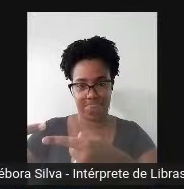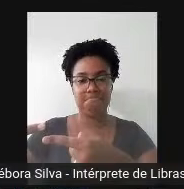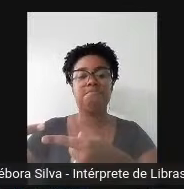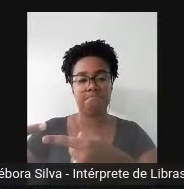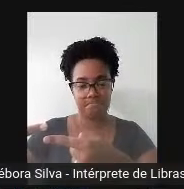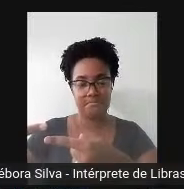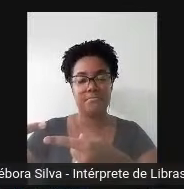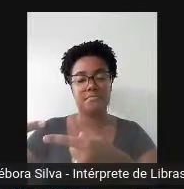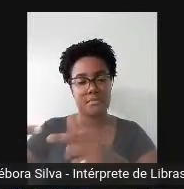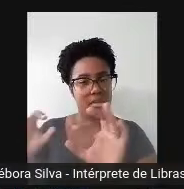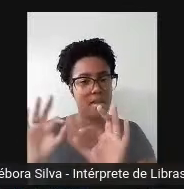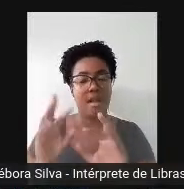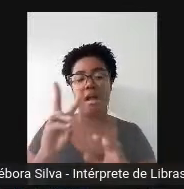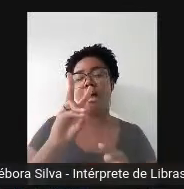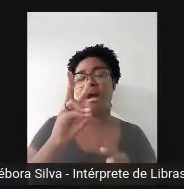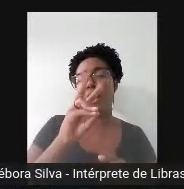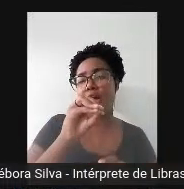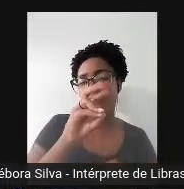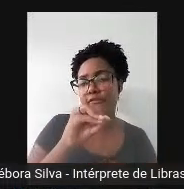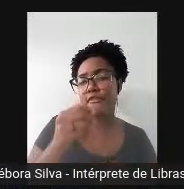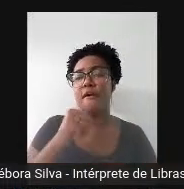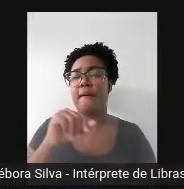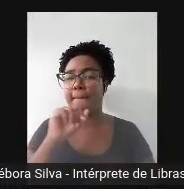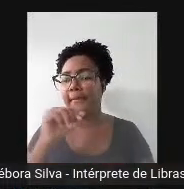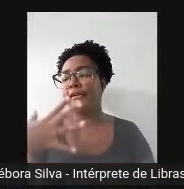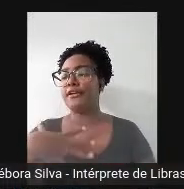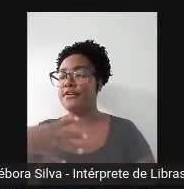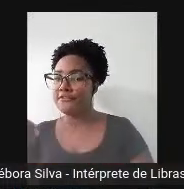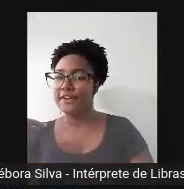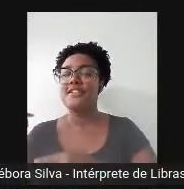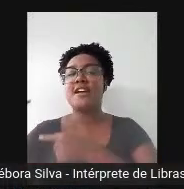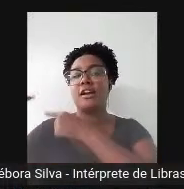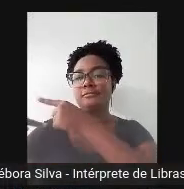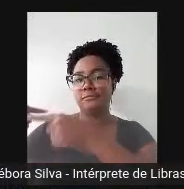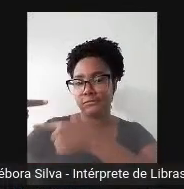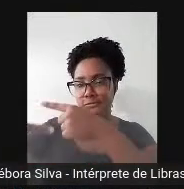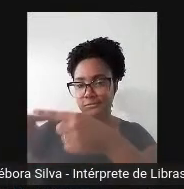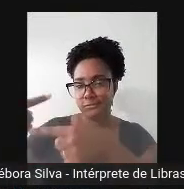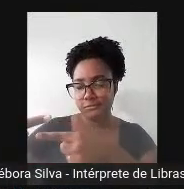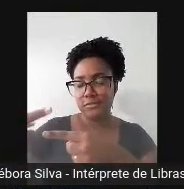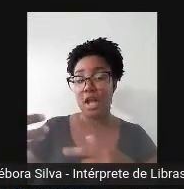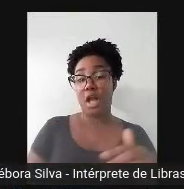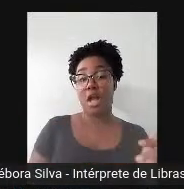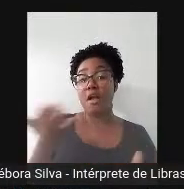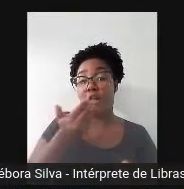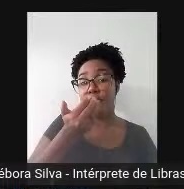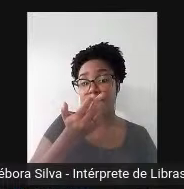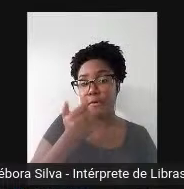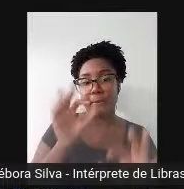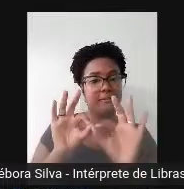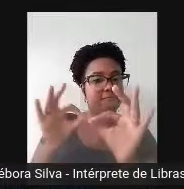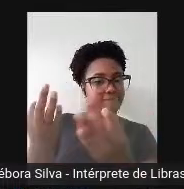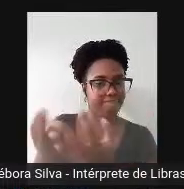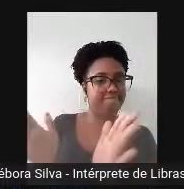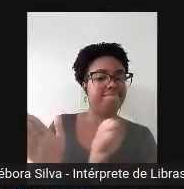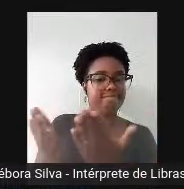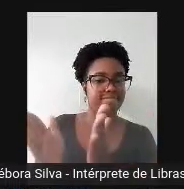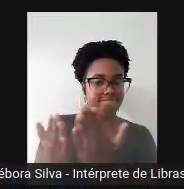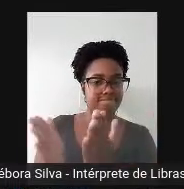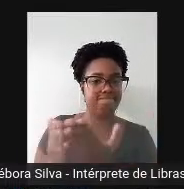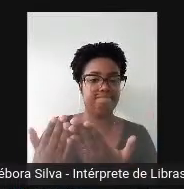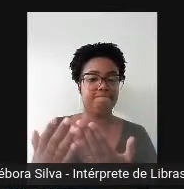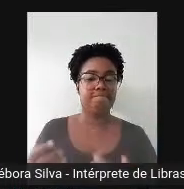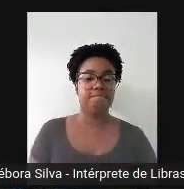da outra, causando uma situação de fome constante nas famílias mais pobres.